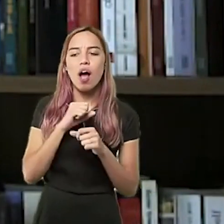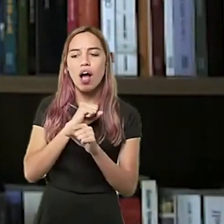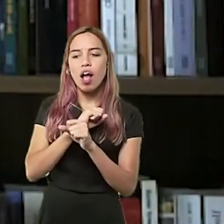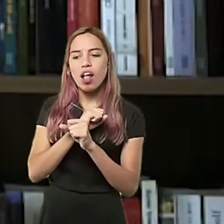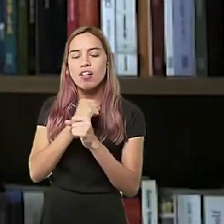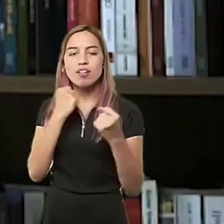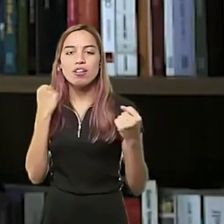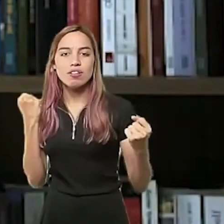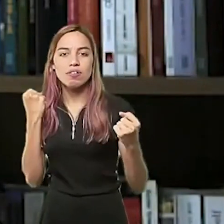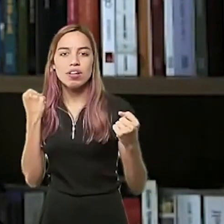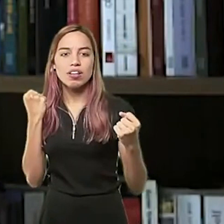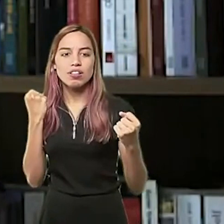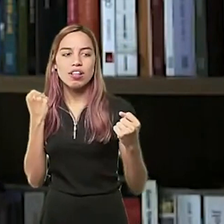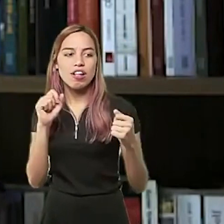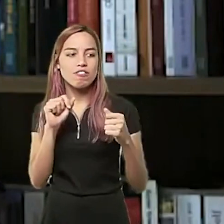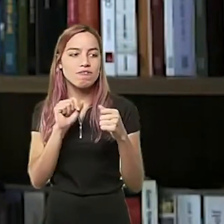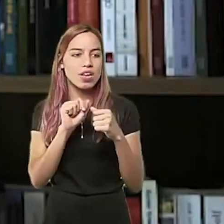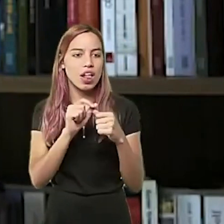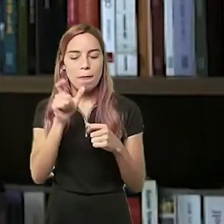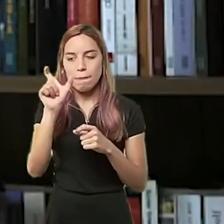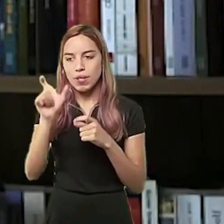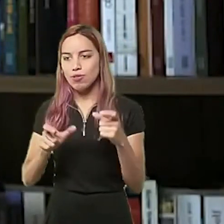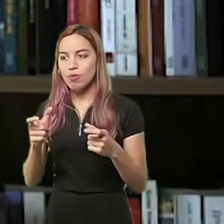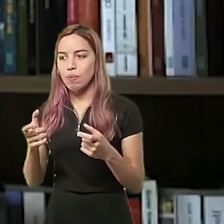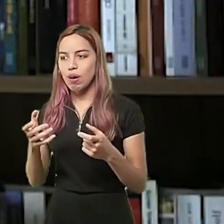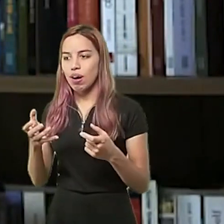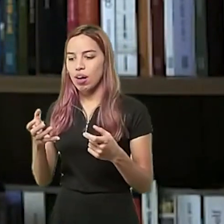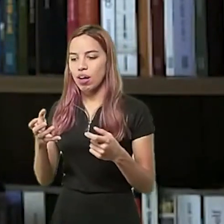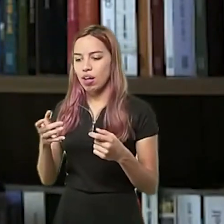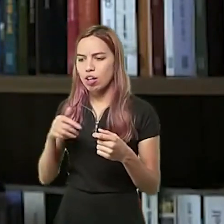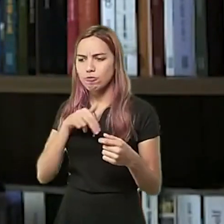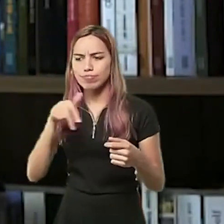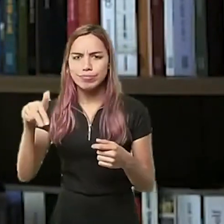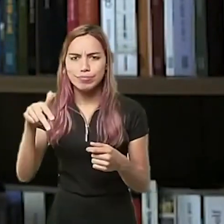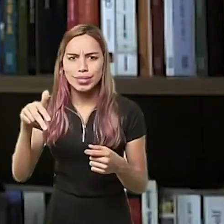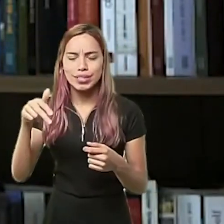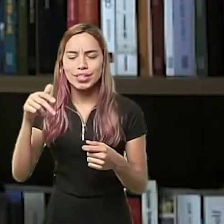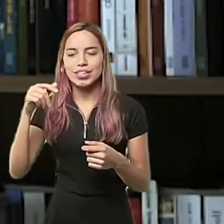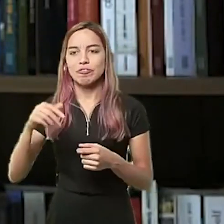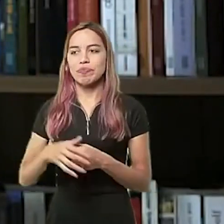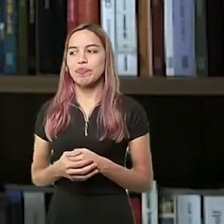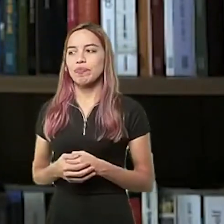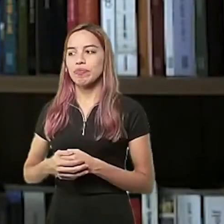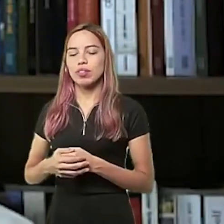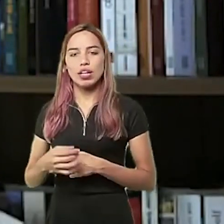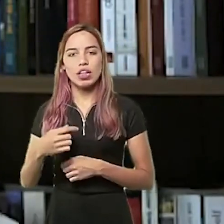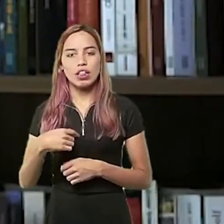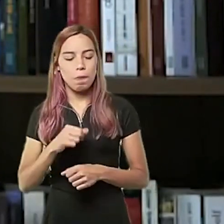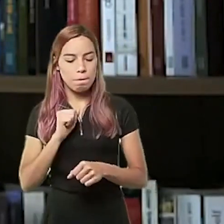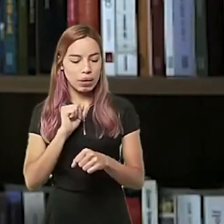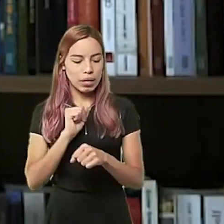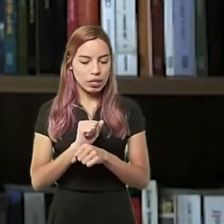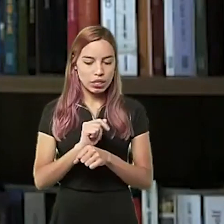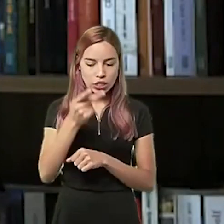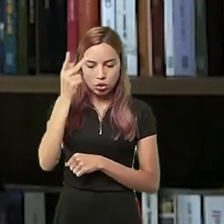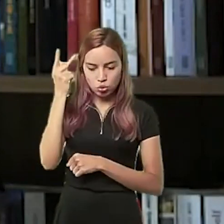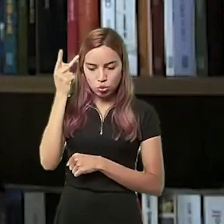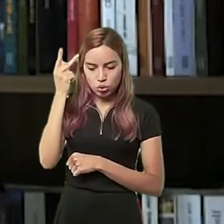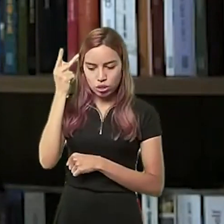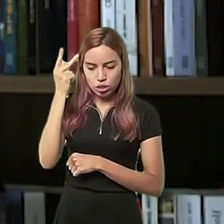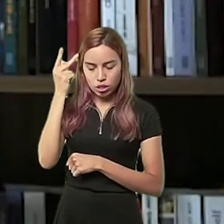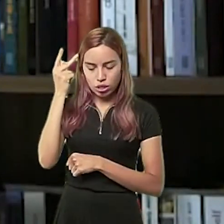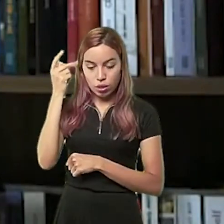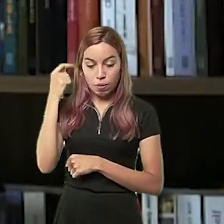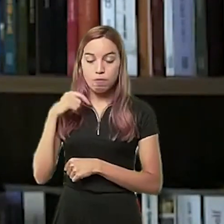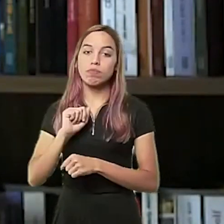a fazer. E acho que só parei de pensar nessa história no dia que eu sentei e disse, agora eu vou contar a